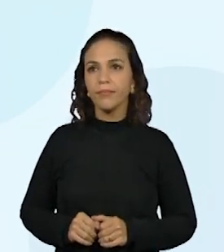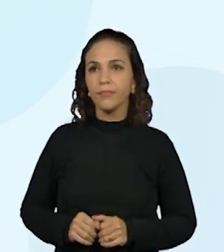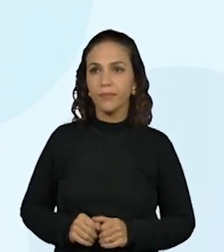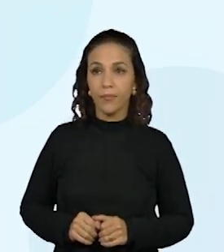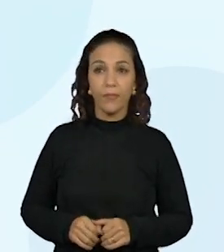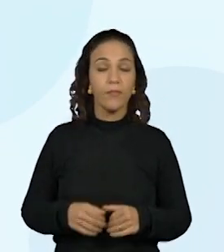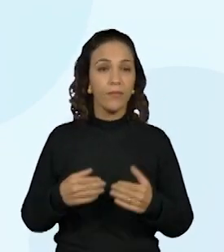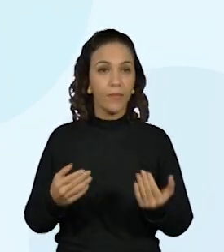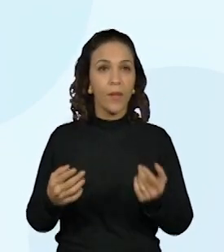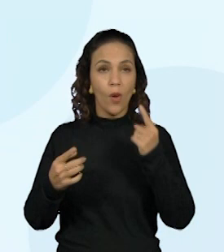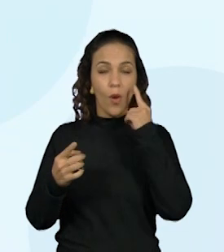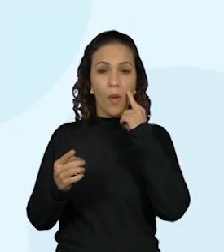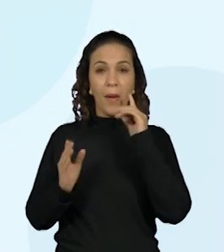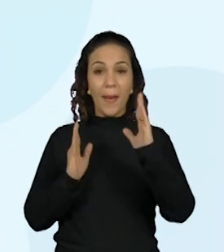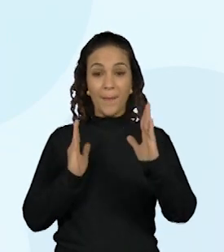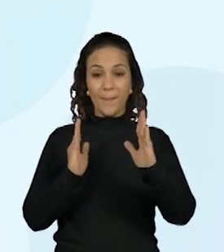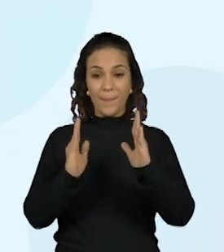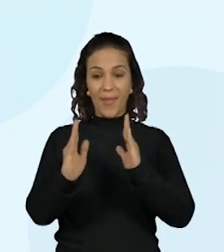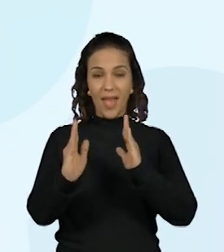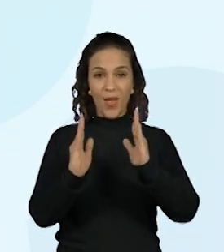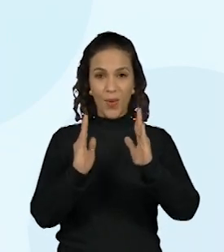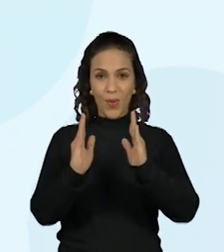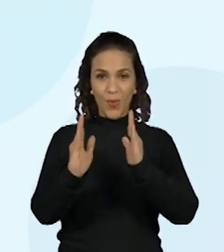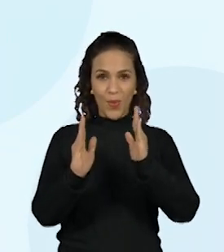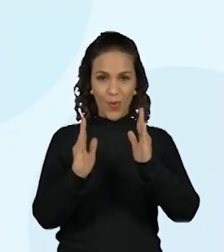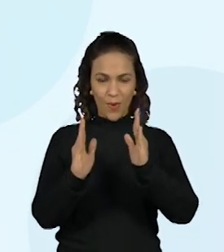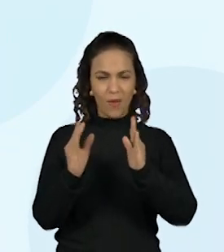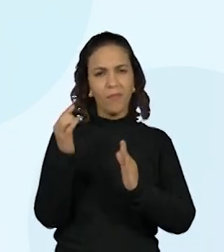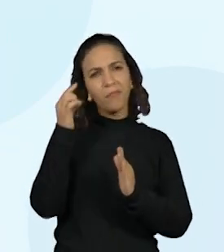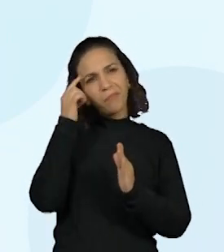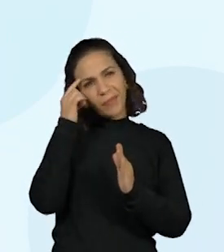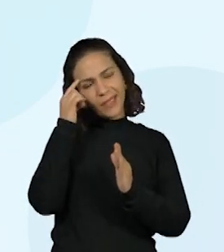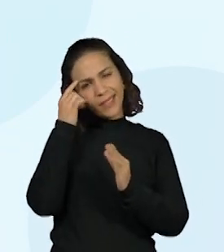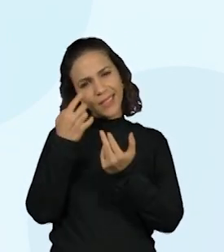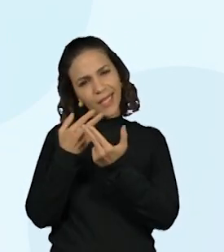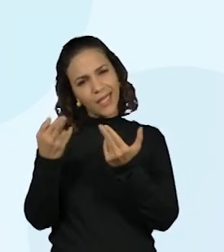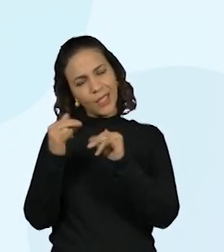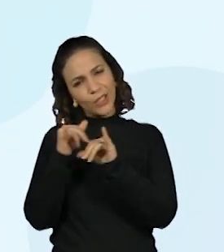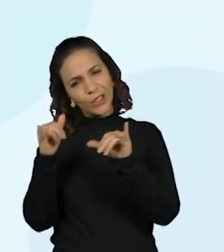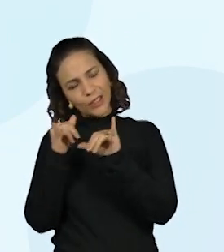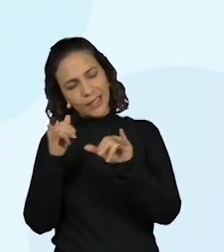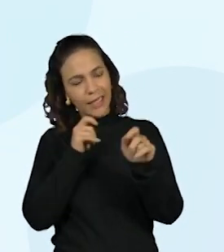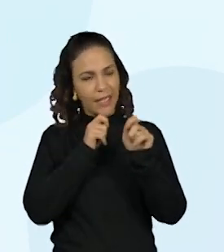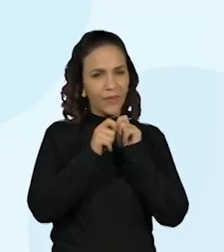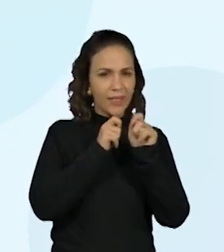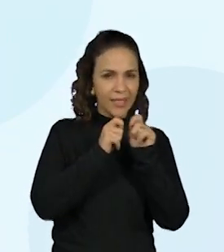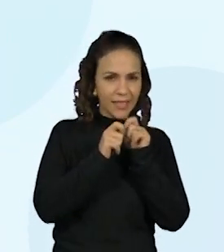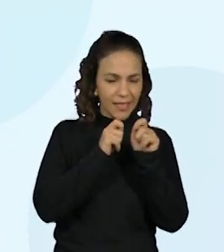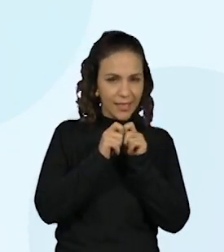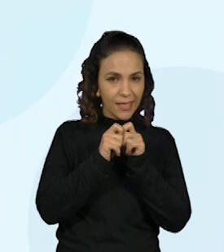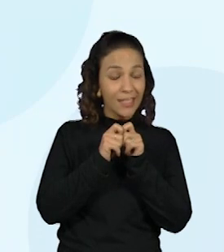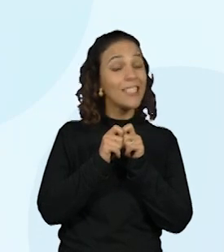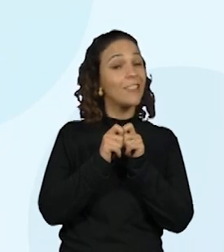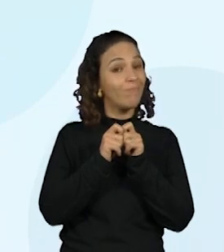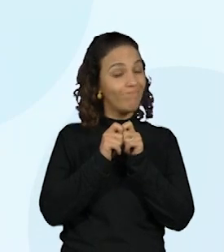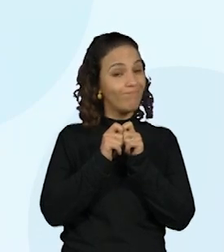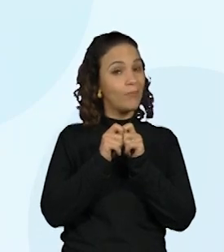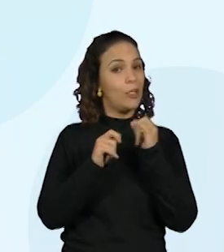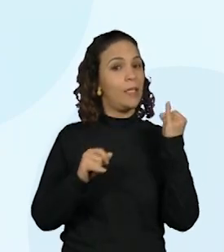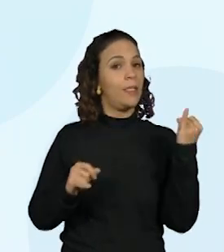Na coluna do meio, pensando em notícia e entrevista, eu diria que é o mais